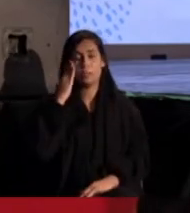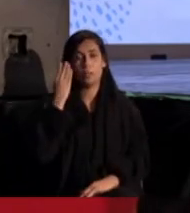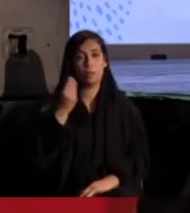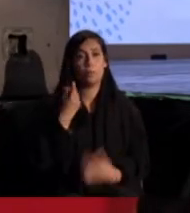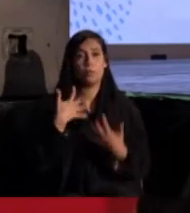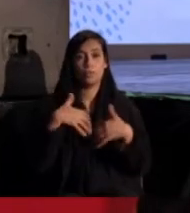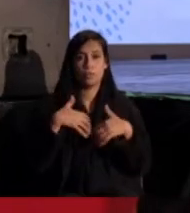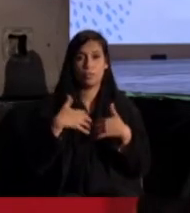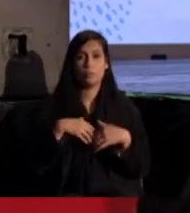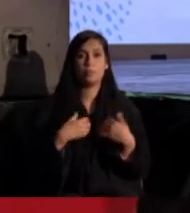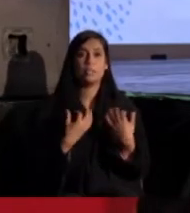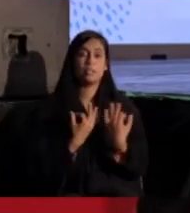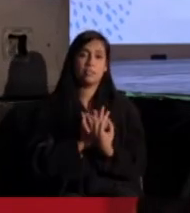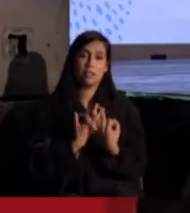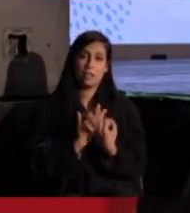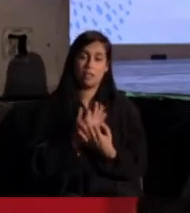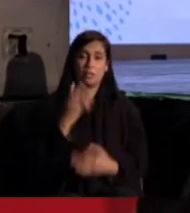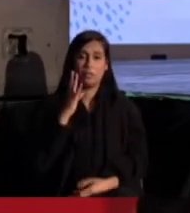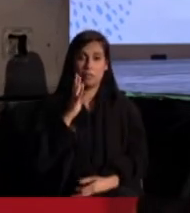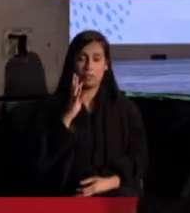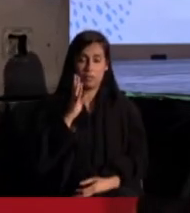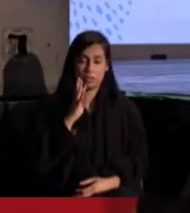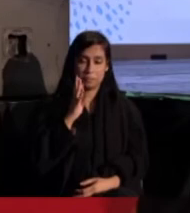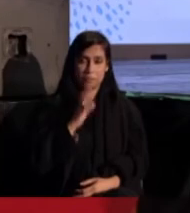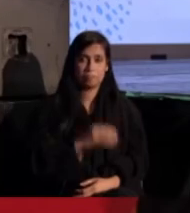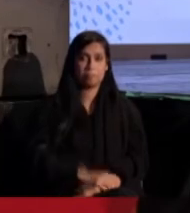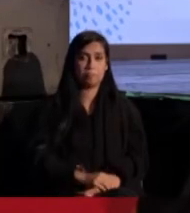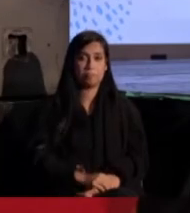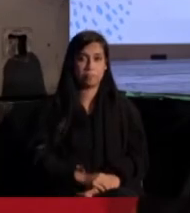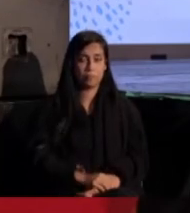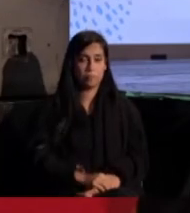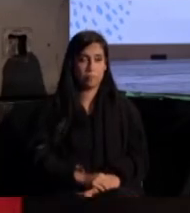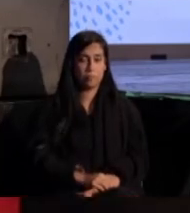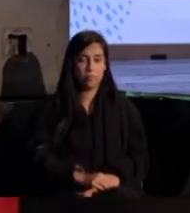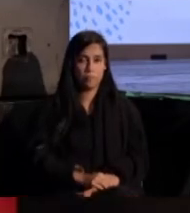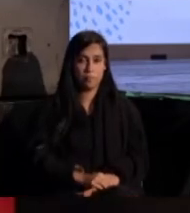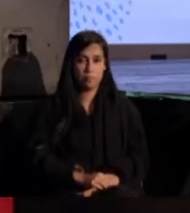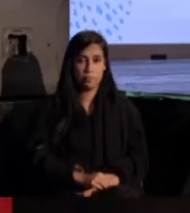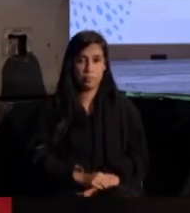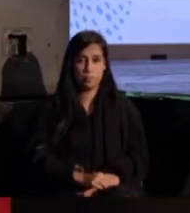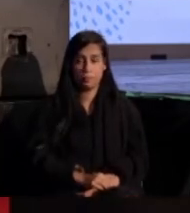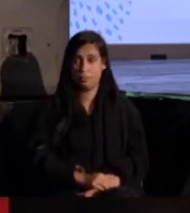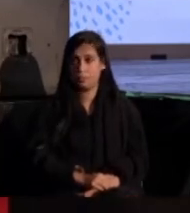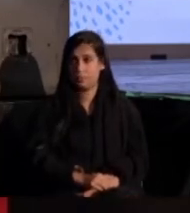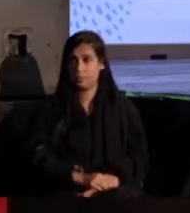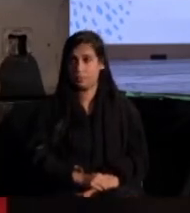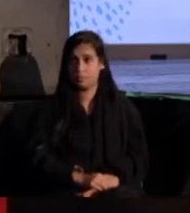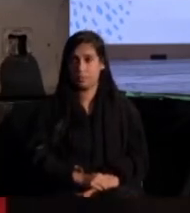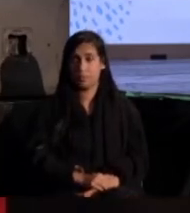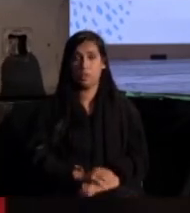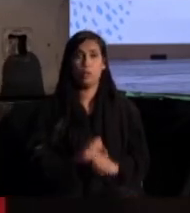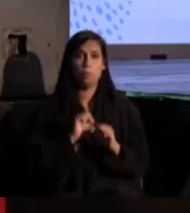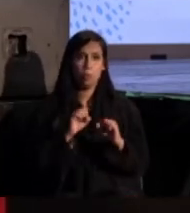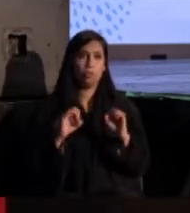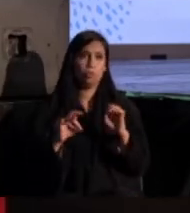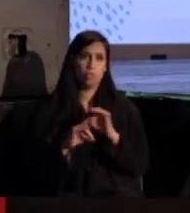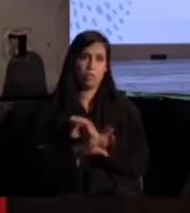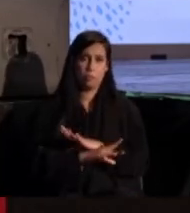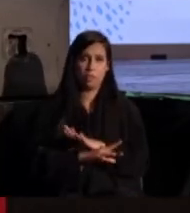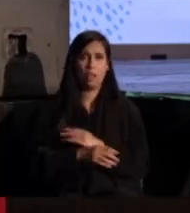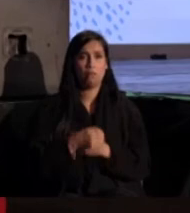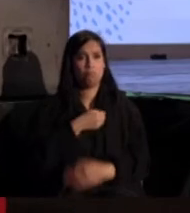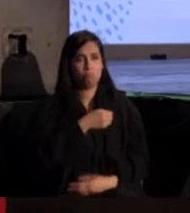Muito joia. Eu vou pedir para o professor Botazzo se colocar e começar a fazer suas considerações finais, que okay. A gente já